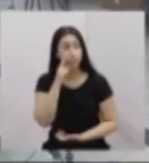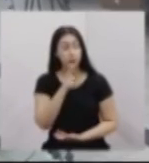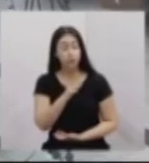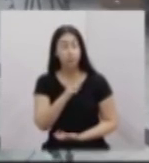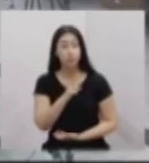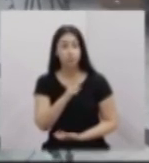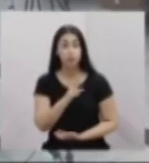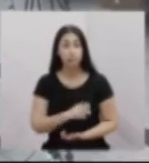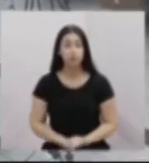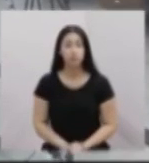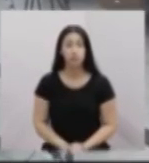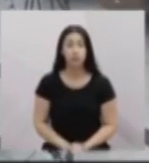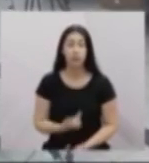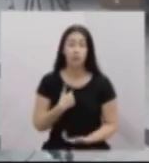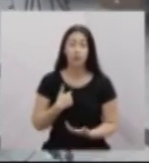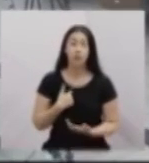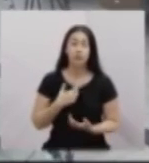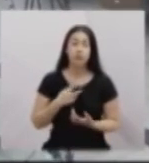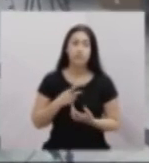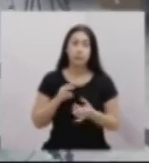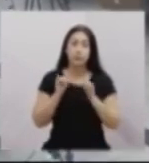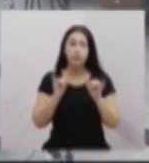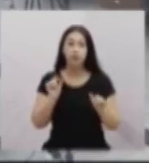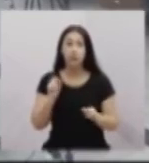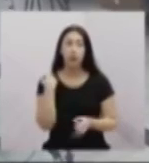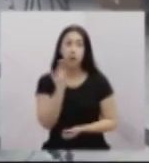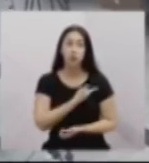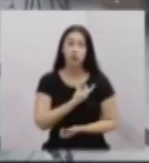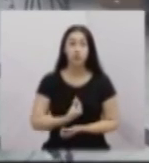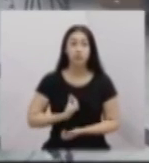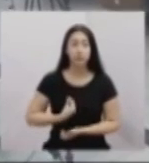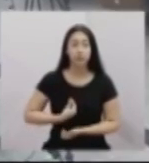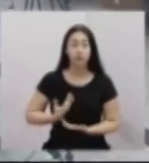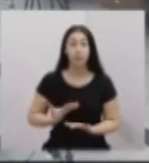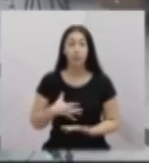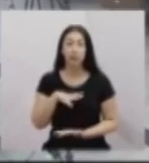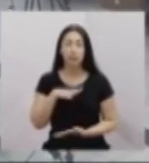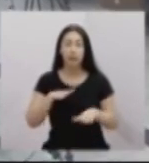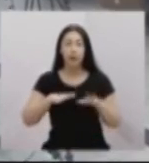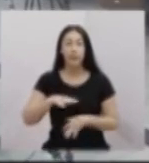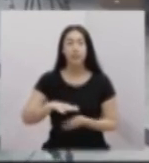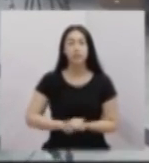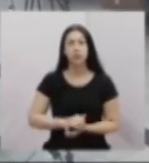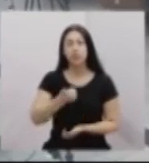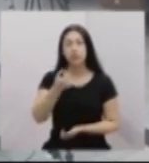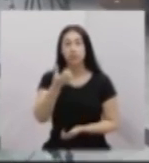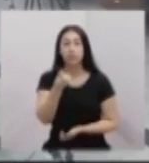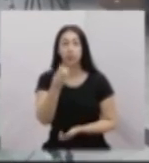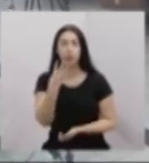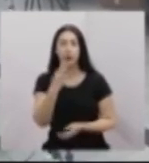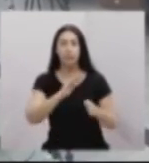falas. Eu costumo dizer que nós estamos numa cidade de 154 bairros, uma